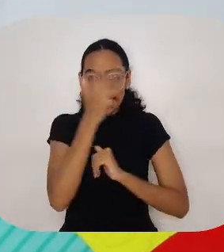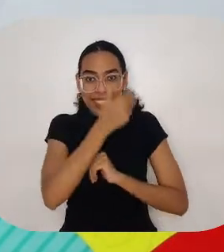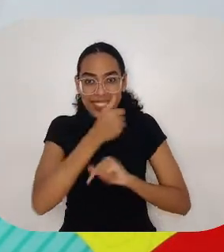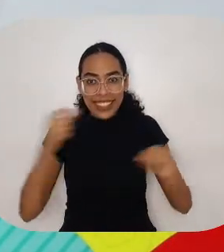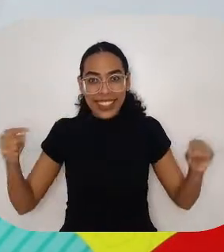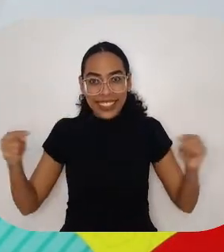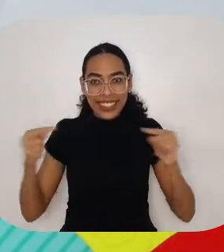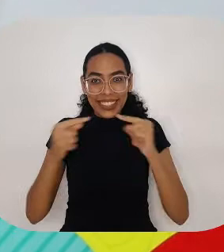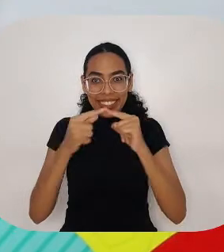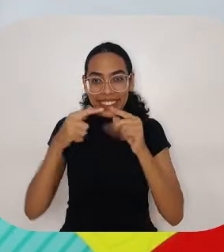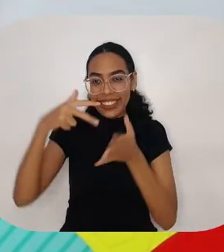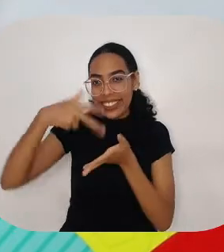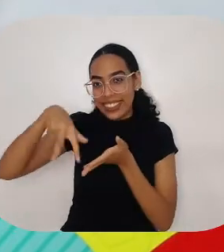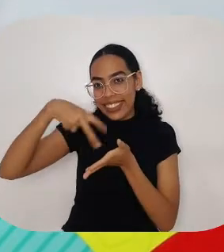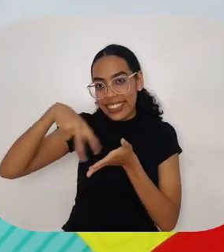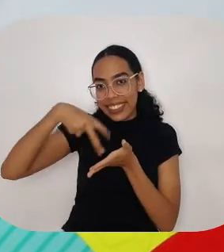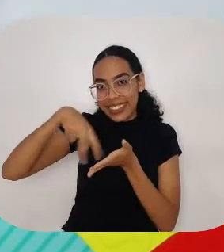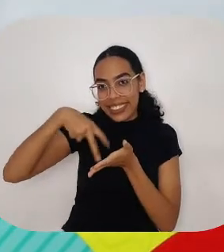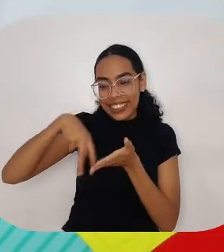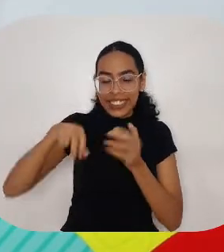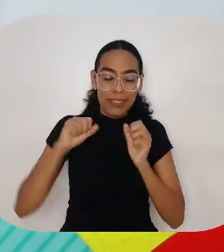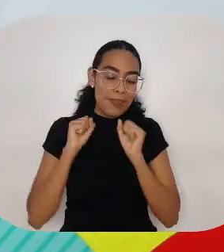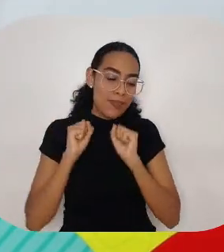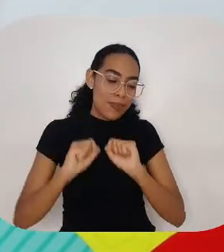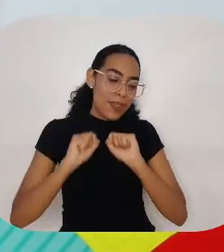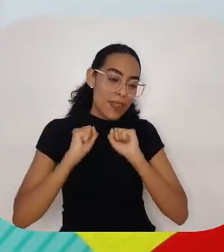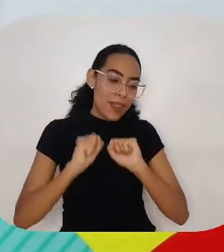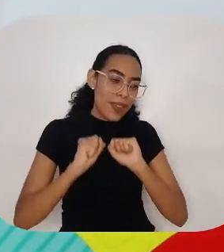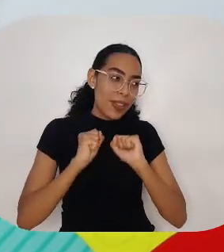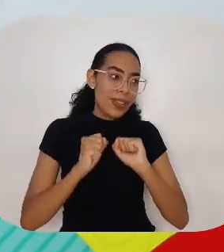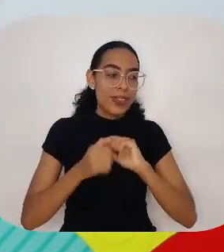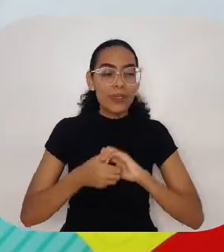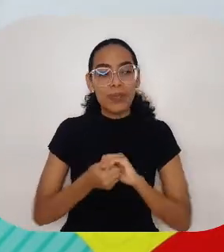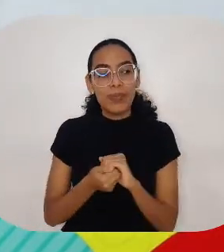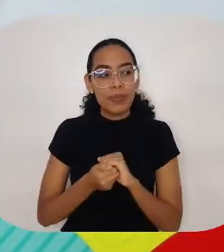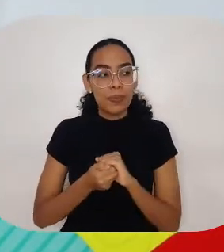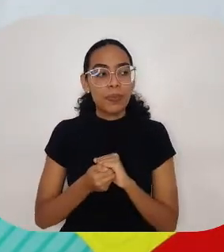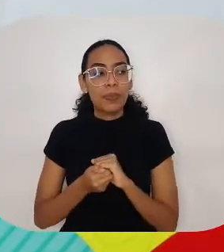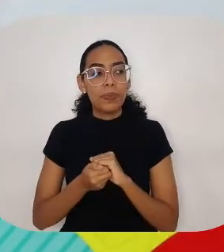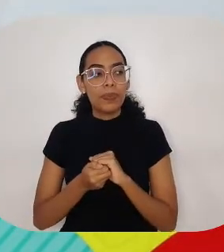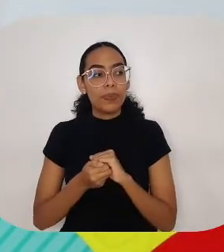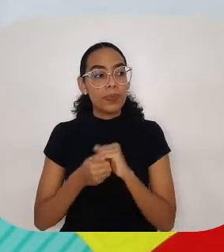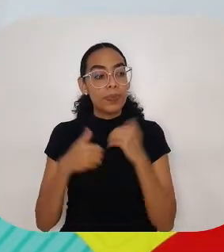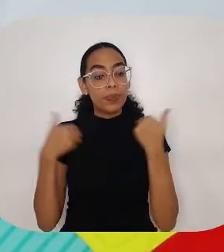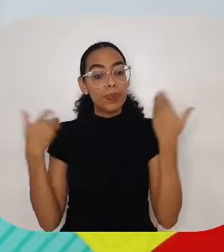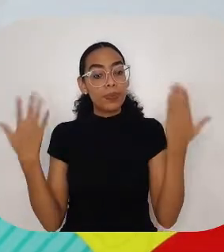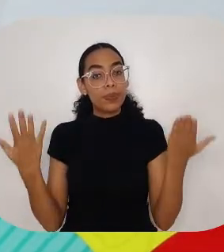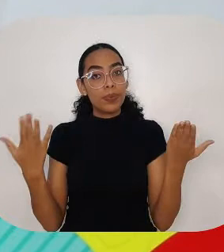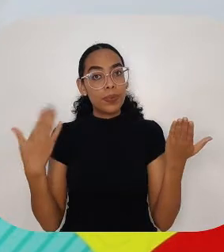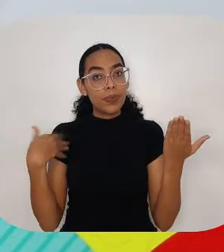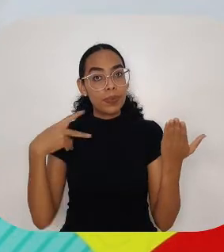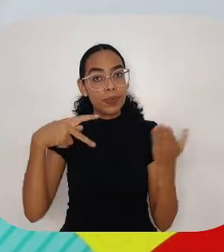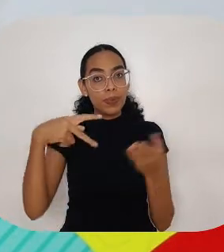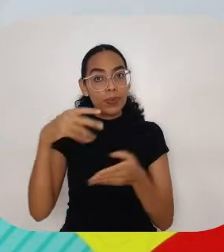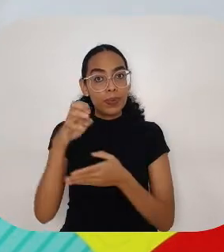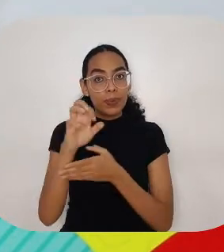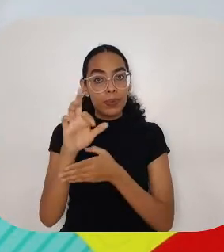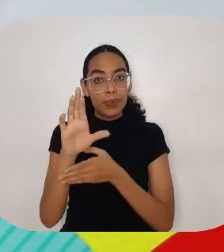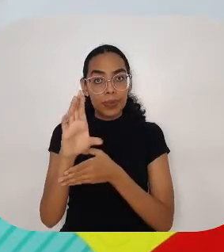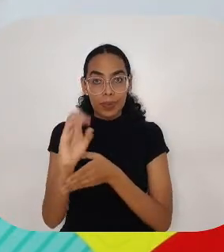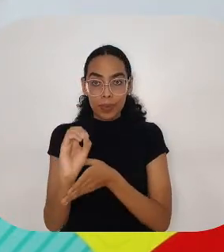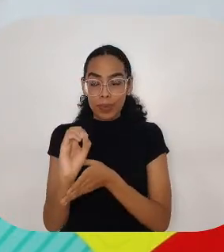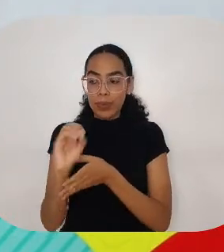estava preparada para dançar o arraial inteiro junto com Pedro. Quando Pedro e a